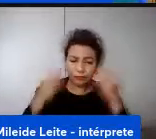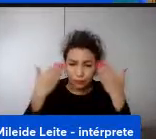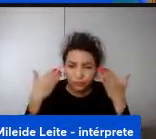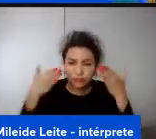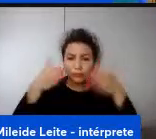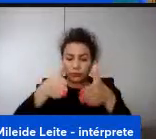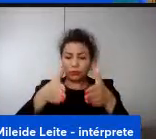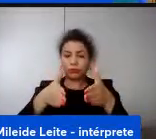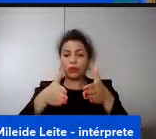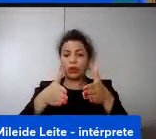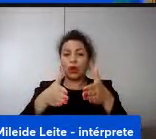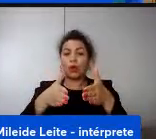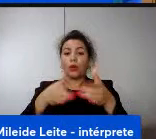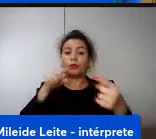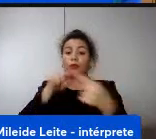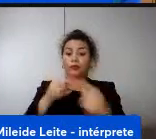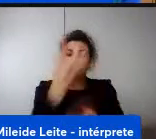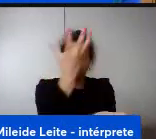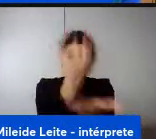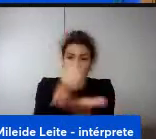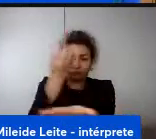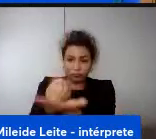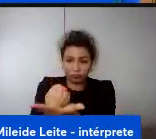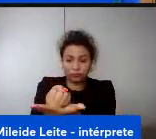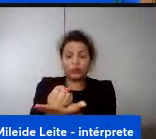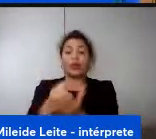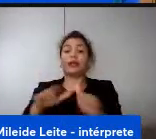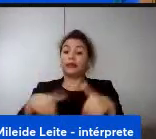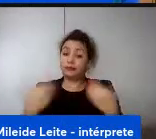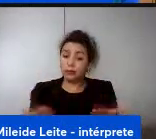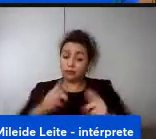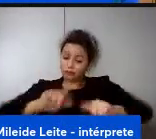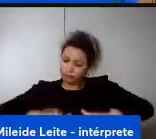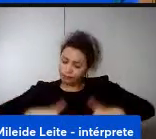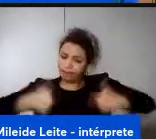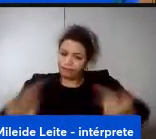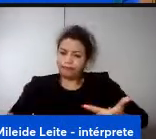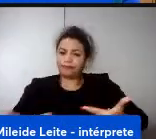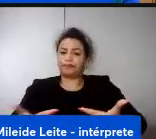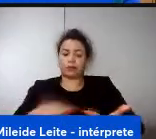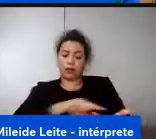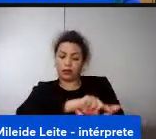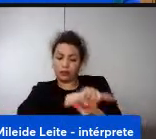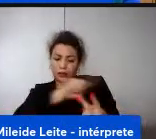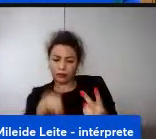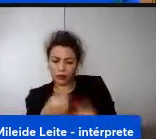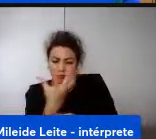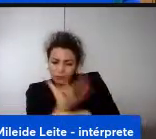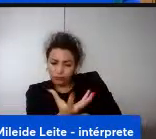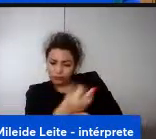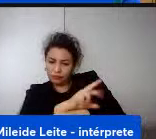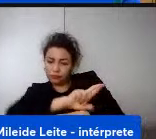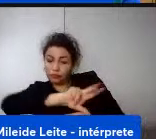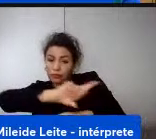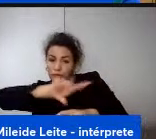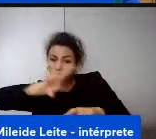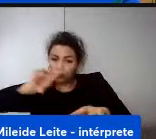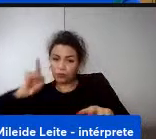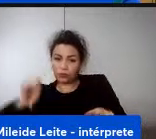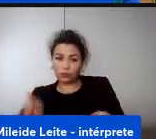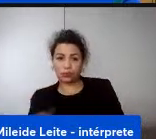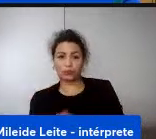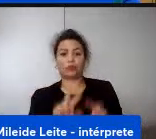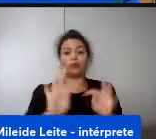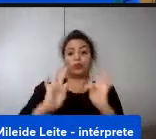especificamente, para a alfabetização. Então, elas são certamente transversalizadas por